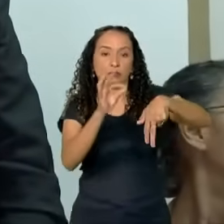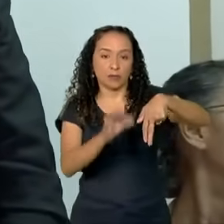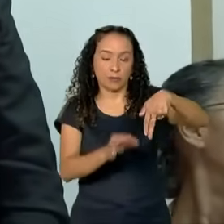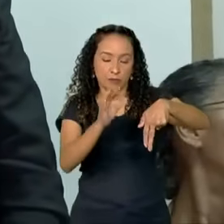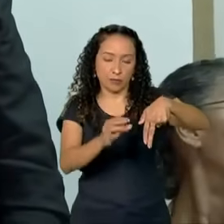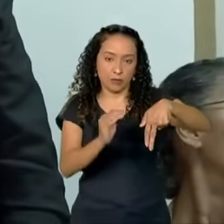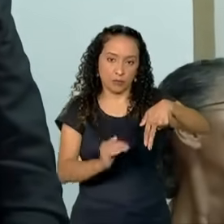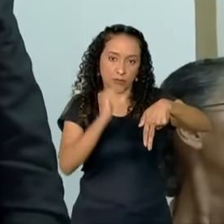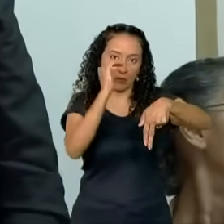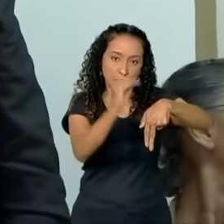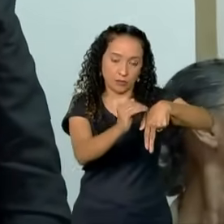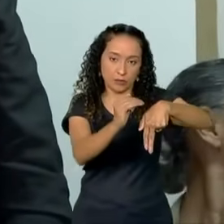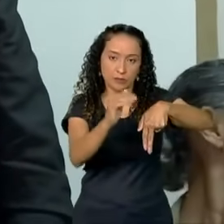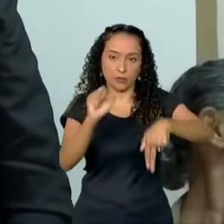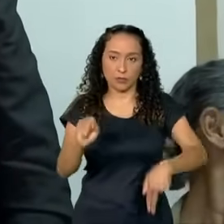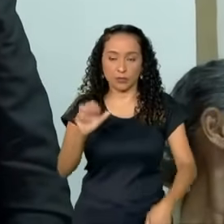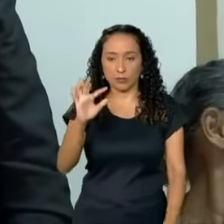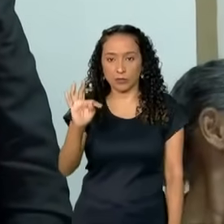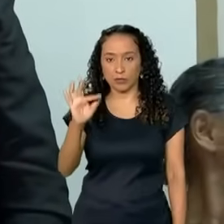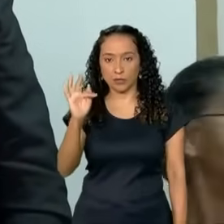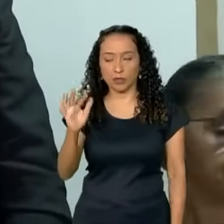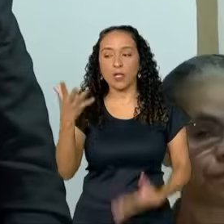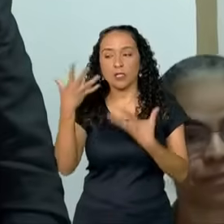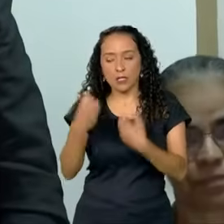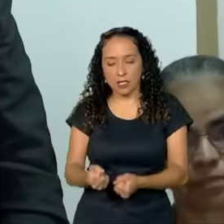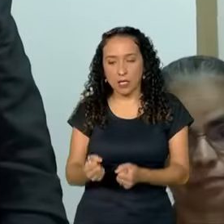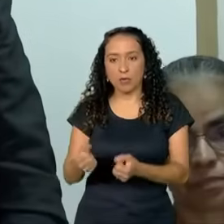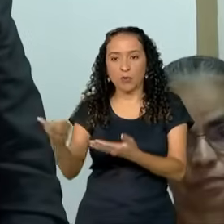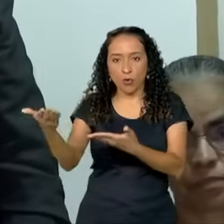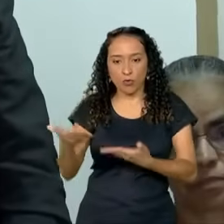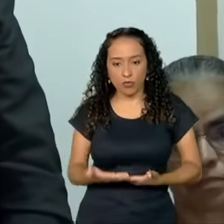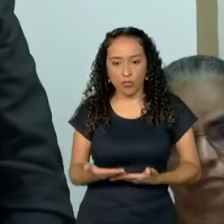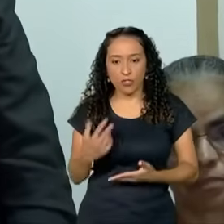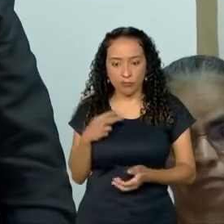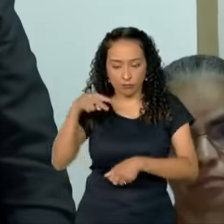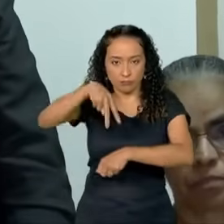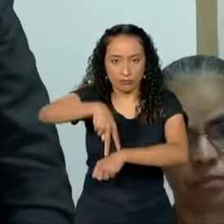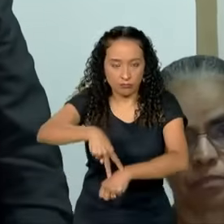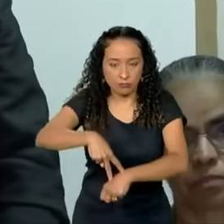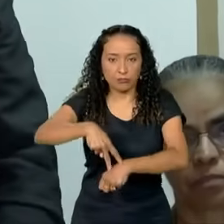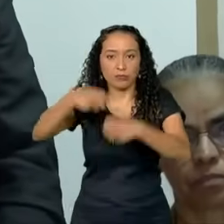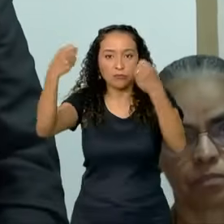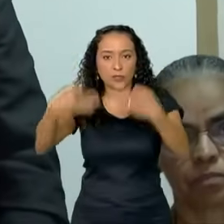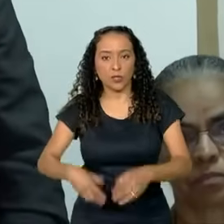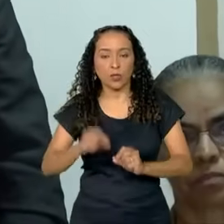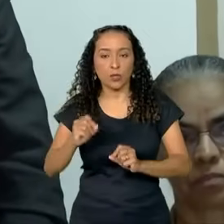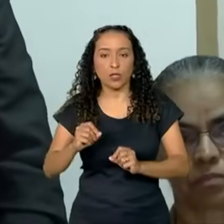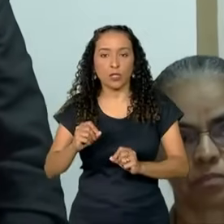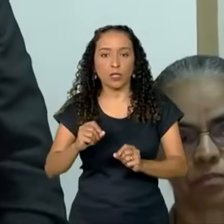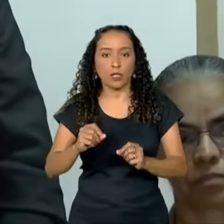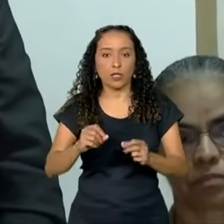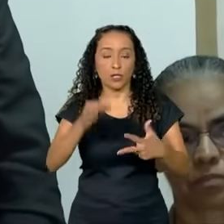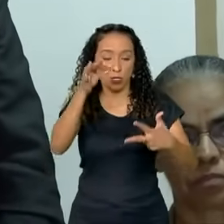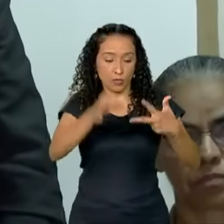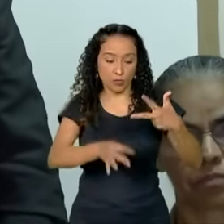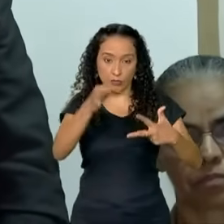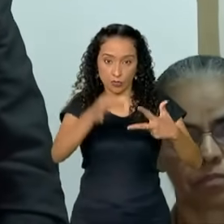Federal, acedemos ao convite para aqui estar e dizer que o Poder